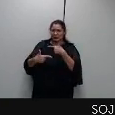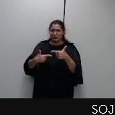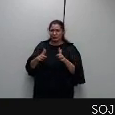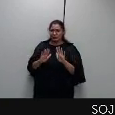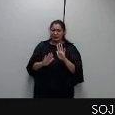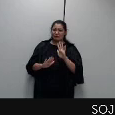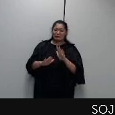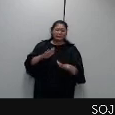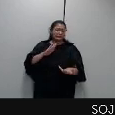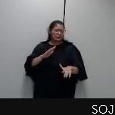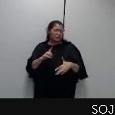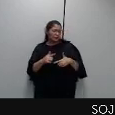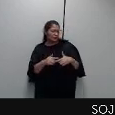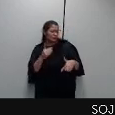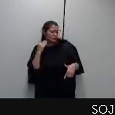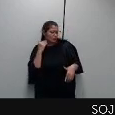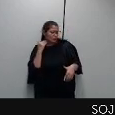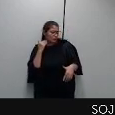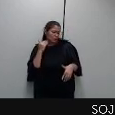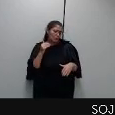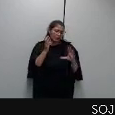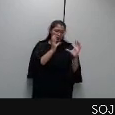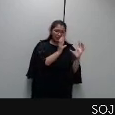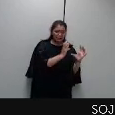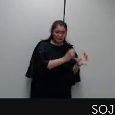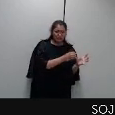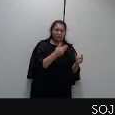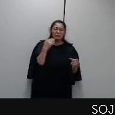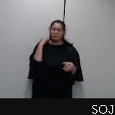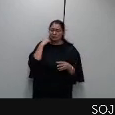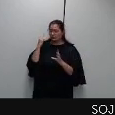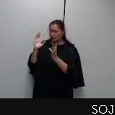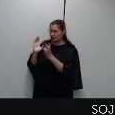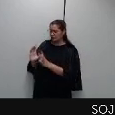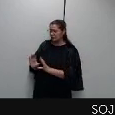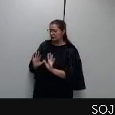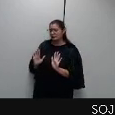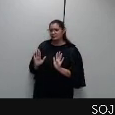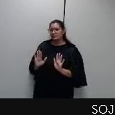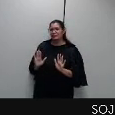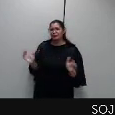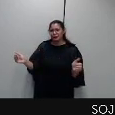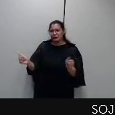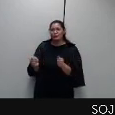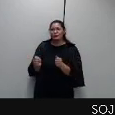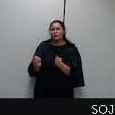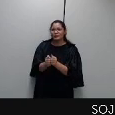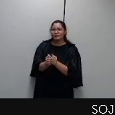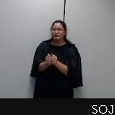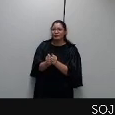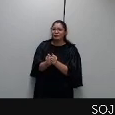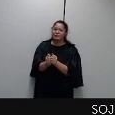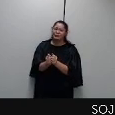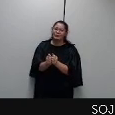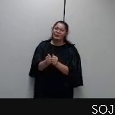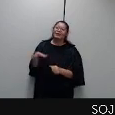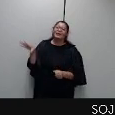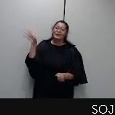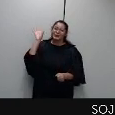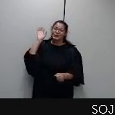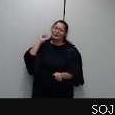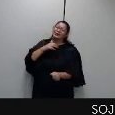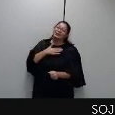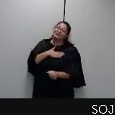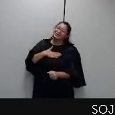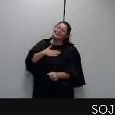importante origem do meu voto é esse relação a esse foi disponibilizado e eu escutarei Com muito gosto